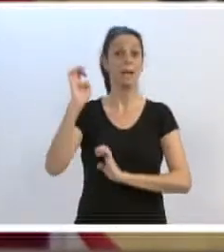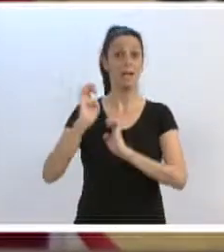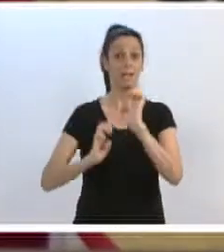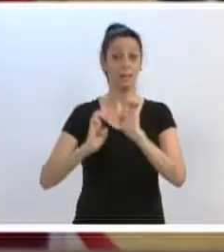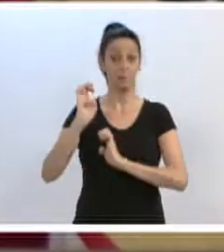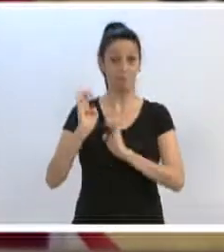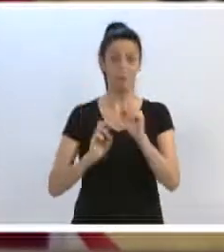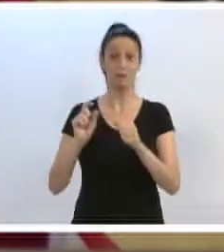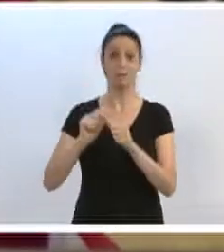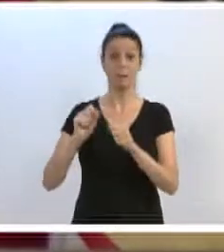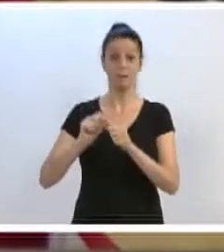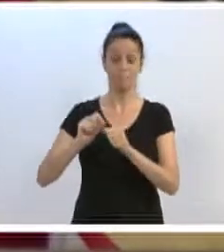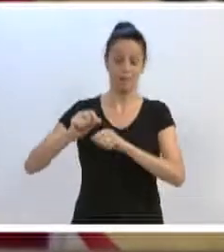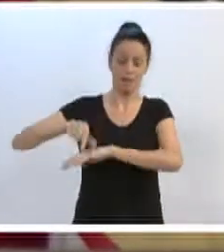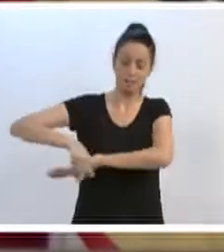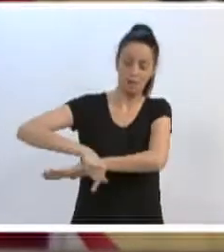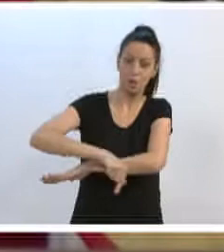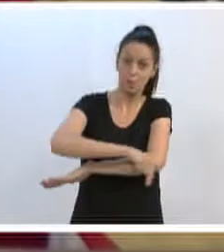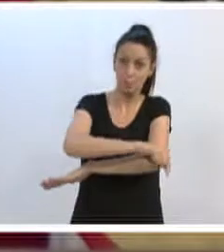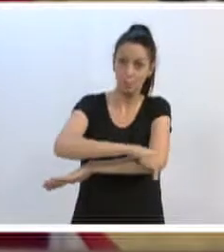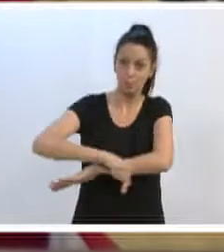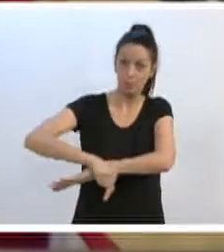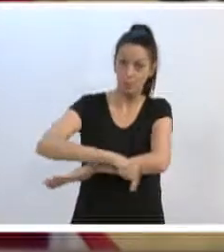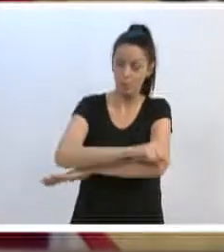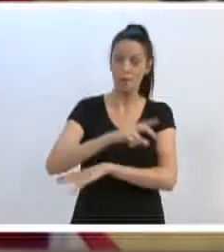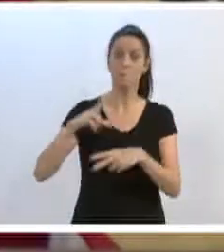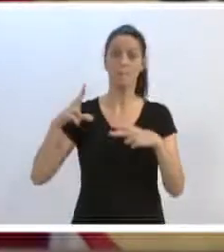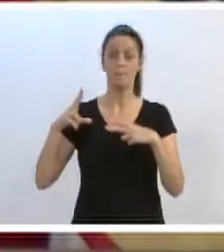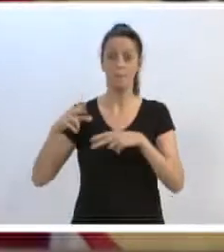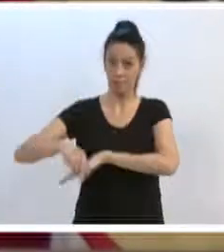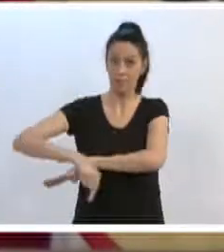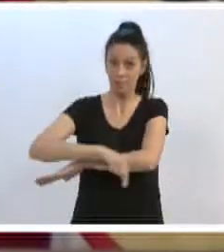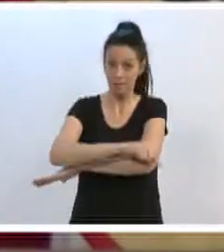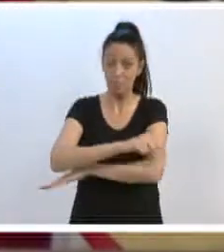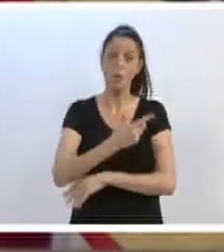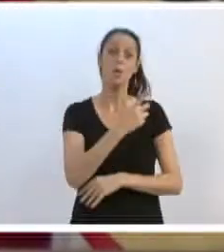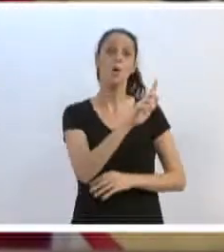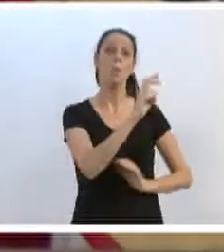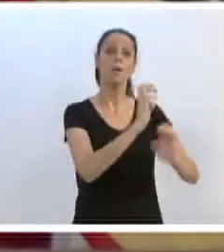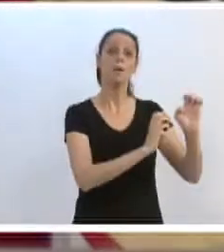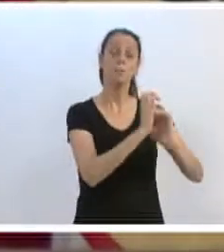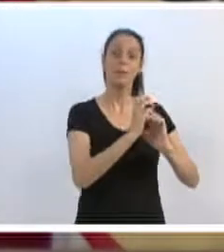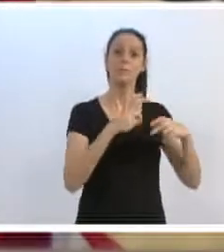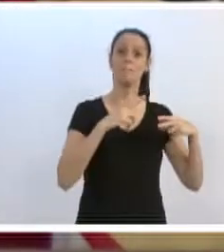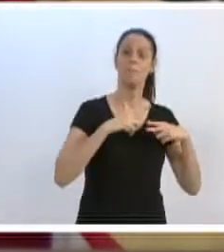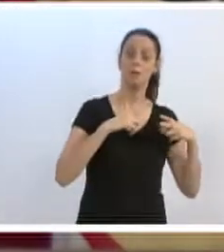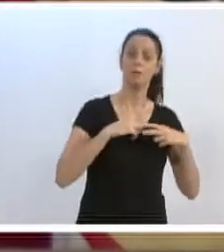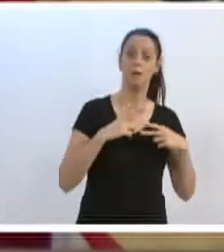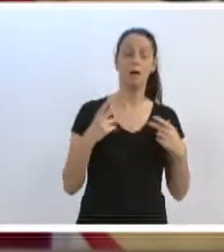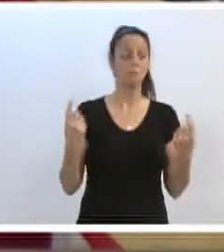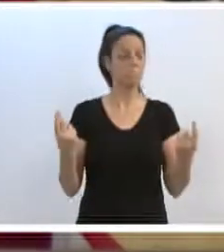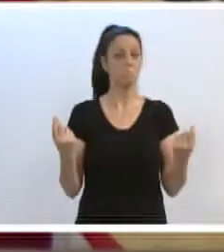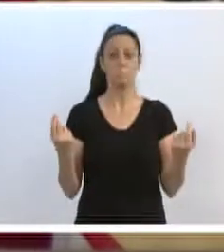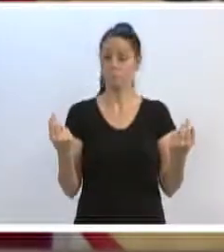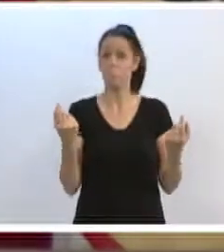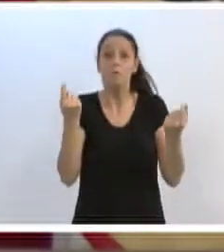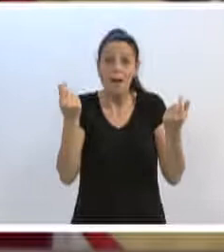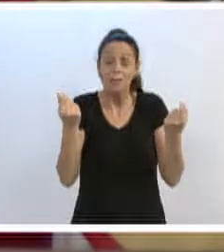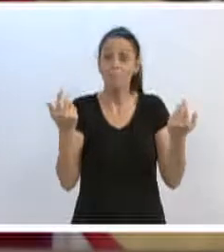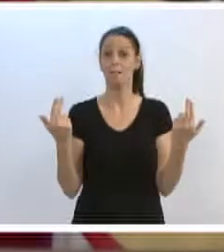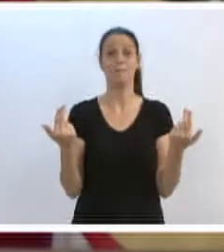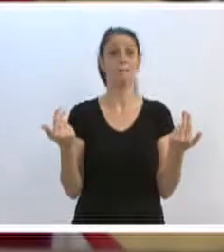fazem os calçamentos do programa Pavimentação e fase particular. O valor é o mesmo. Só que tem um